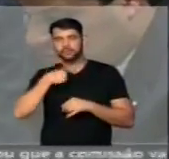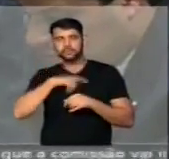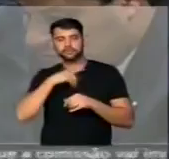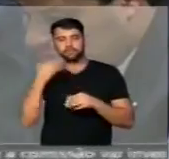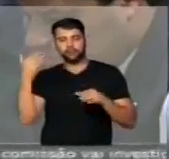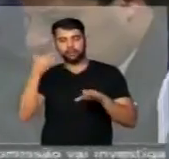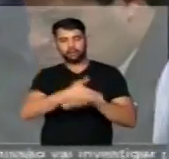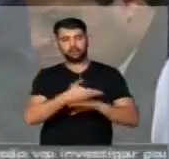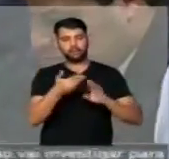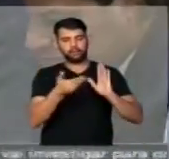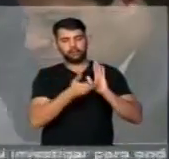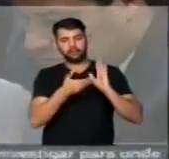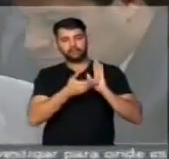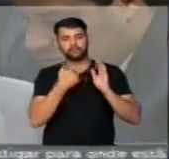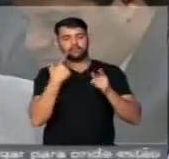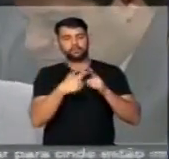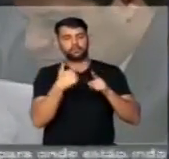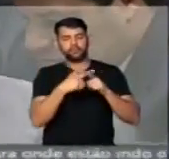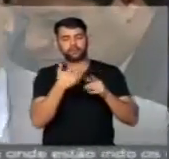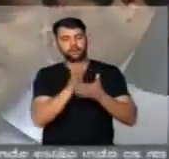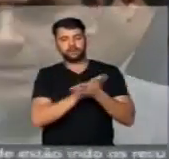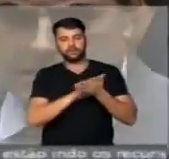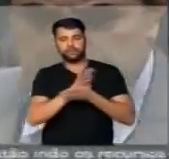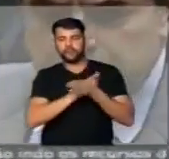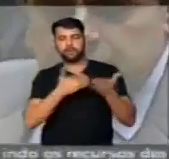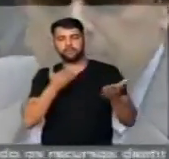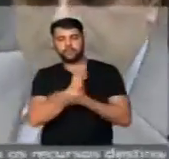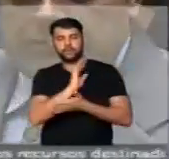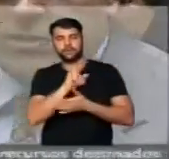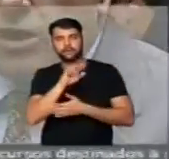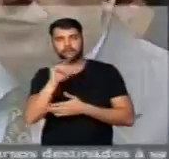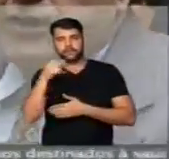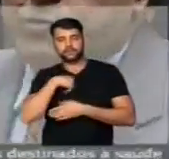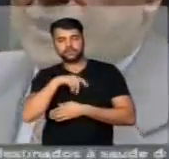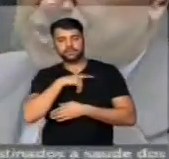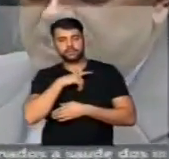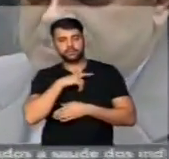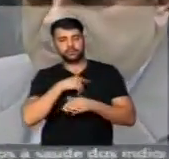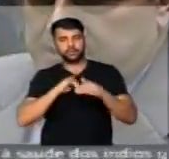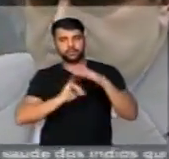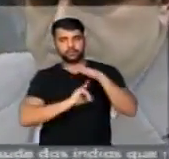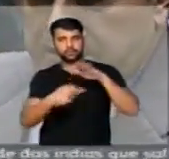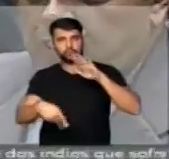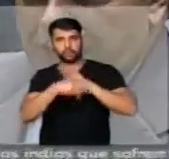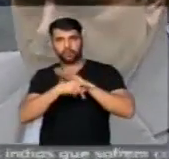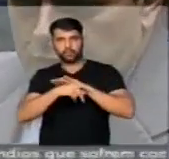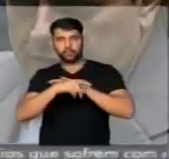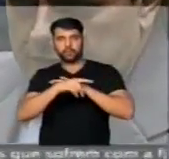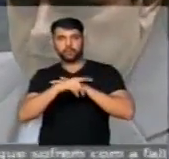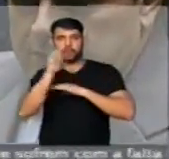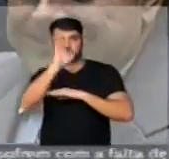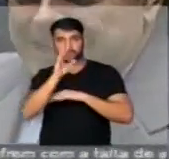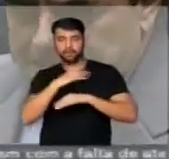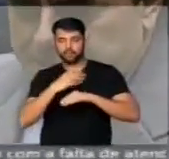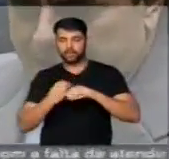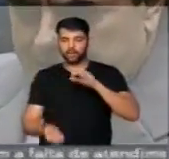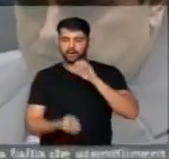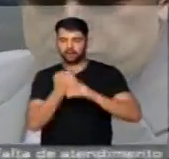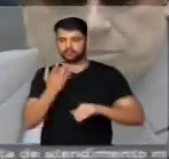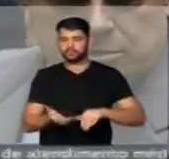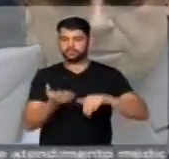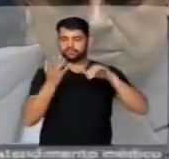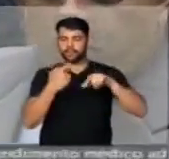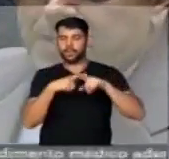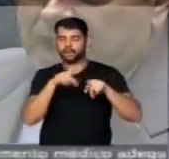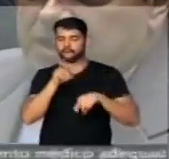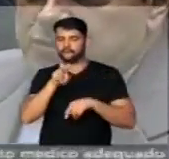para casa, porque não passa na Anvisa. Se um órgão criado pelo Estado brasileiro, pelo Congresso Nacional,